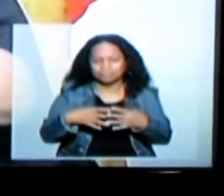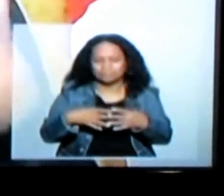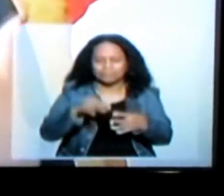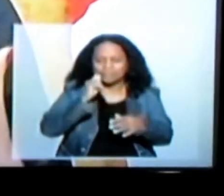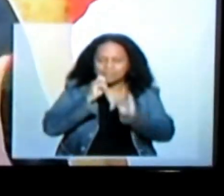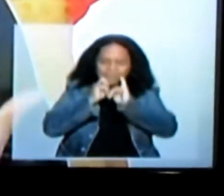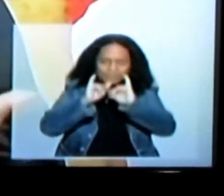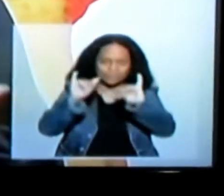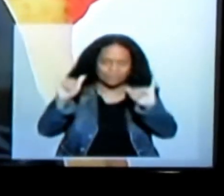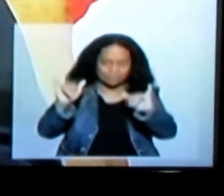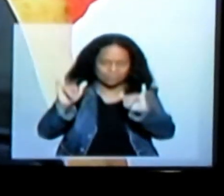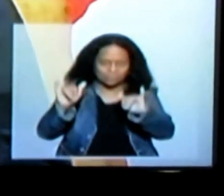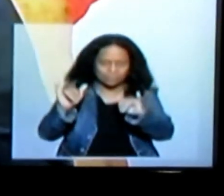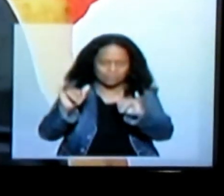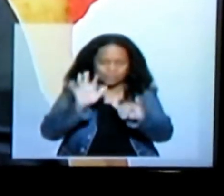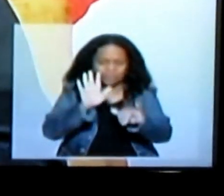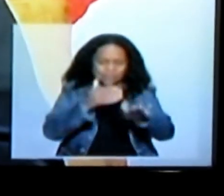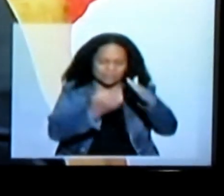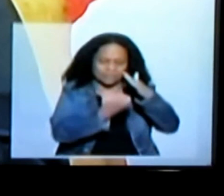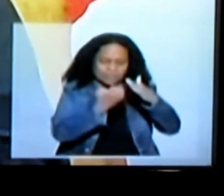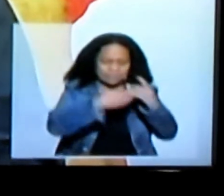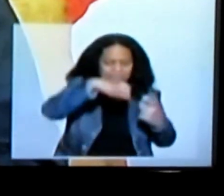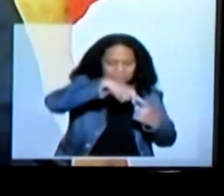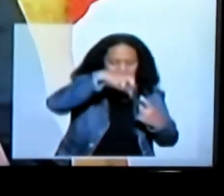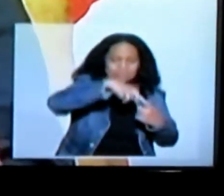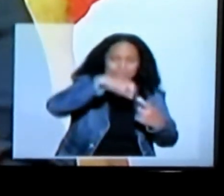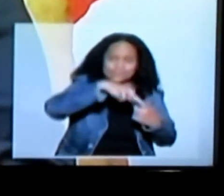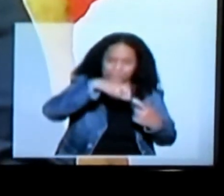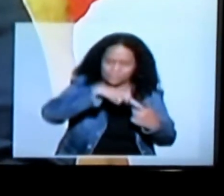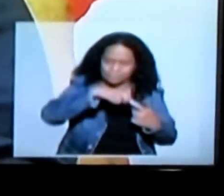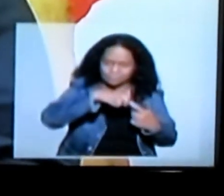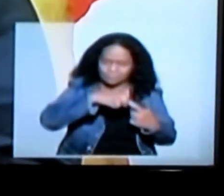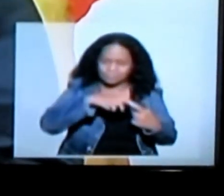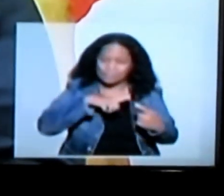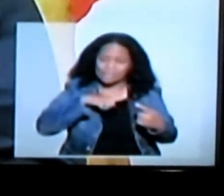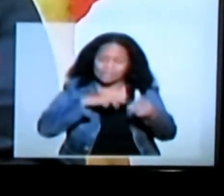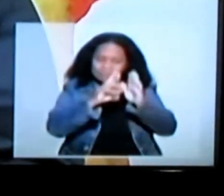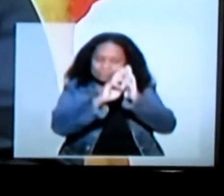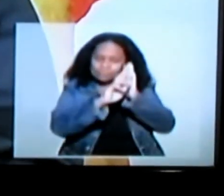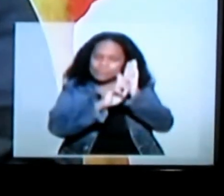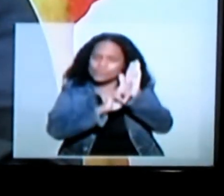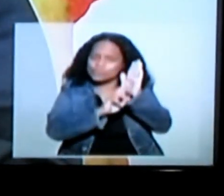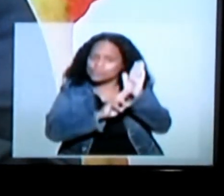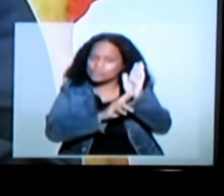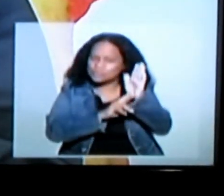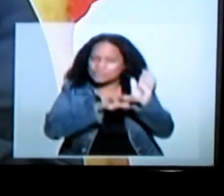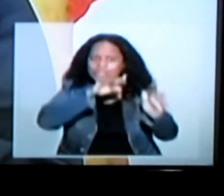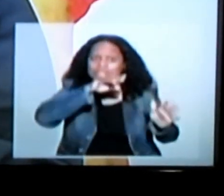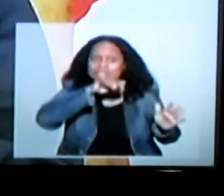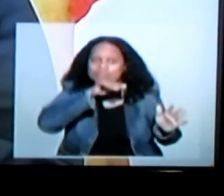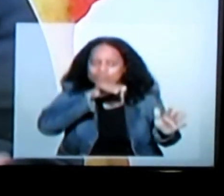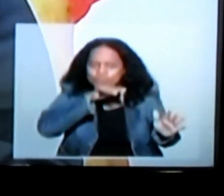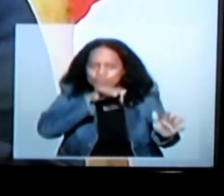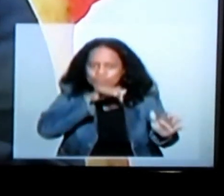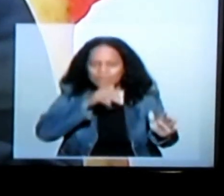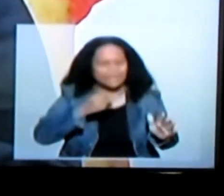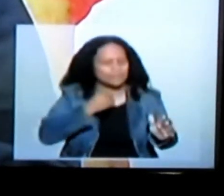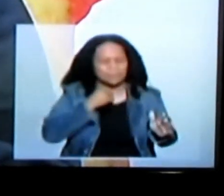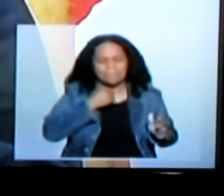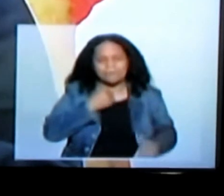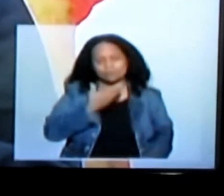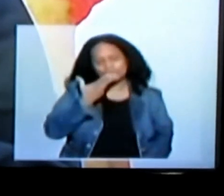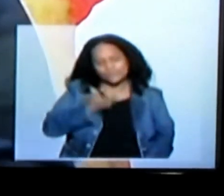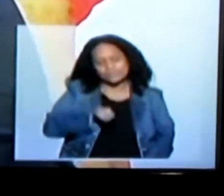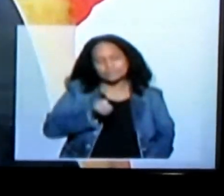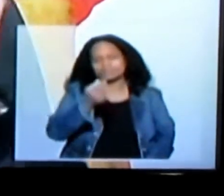assim, quando você vai anunciar alguma coisa, por exemplo, eu tenho uma empresa de refrigerante, eu quero anunciar. Tem algumas coisas que são consideradas tragédias, que não podem ganhar